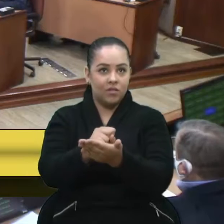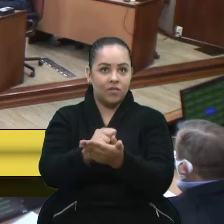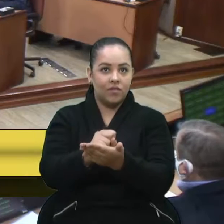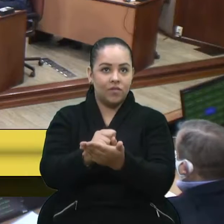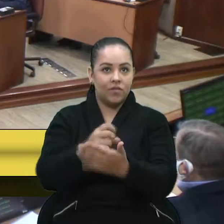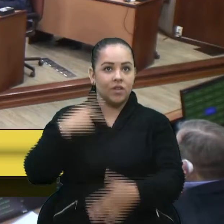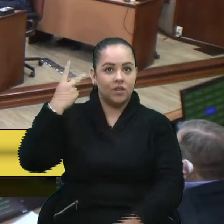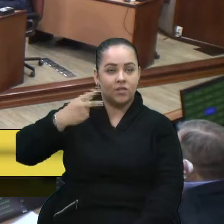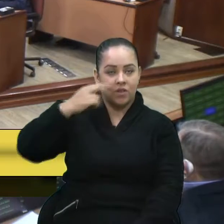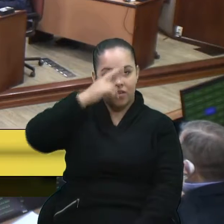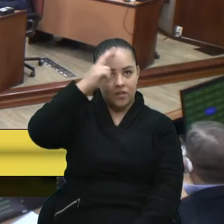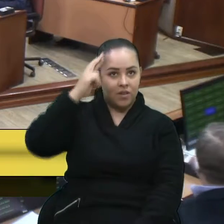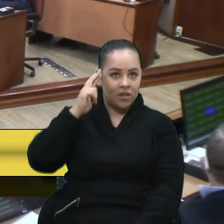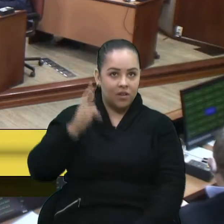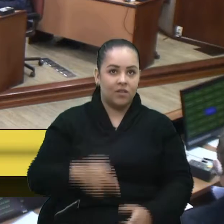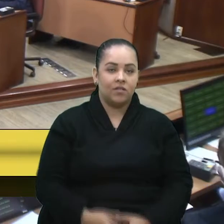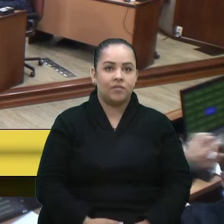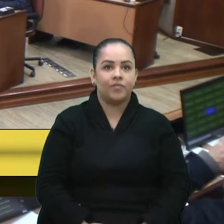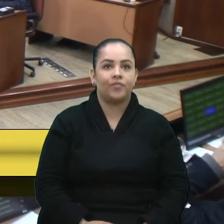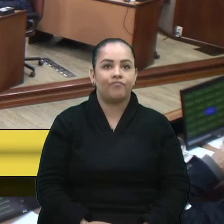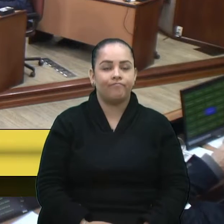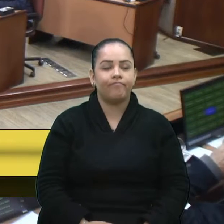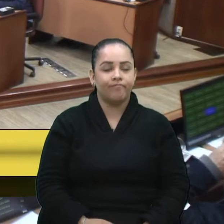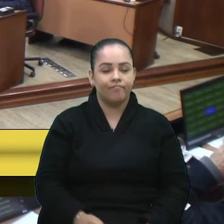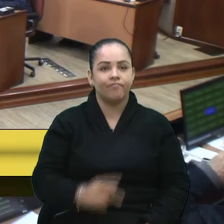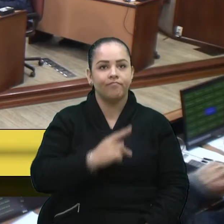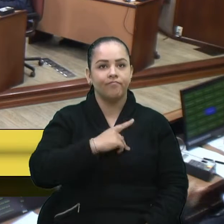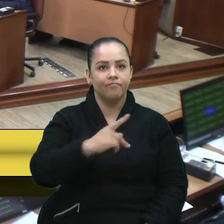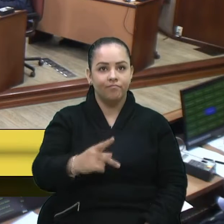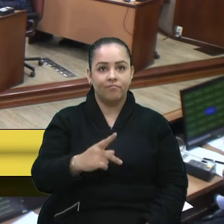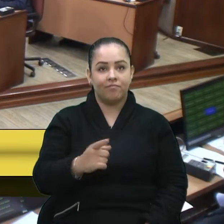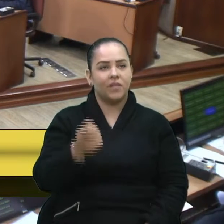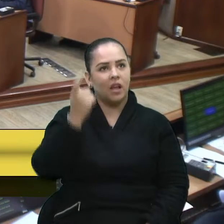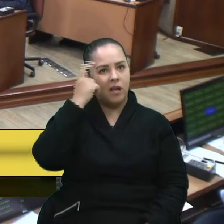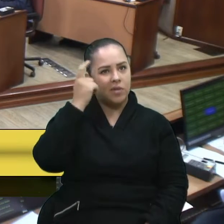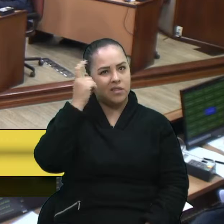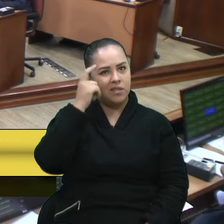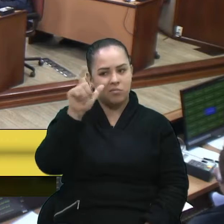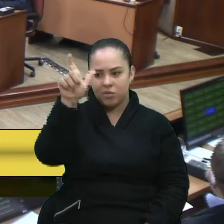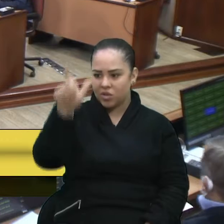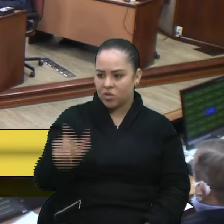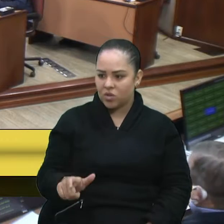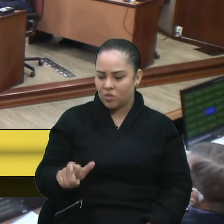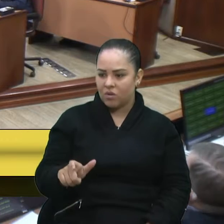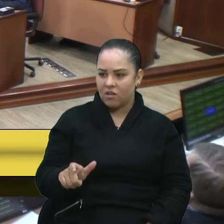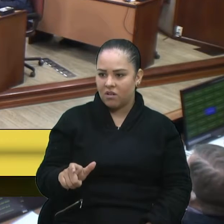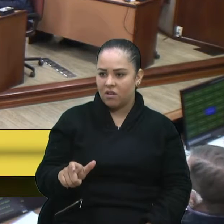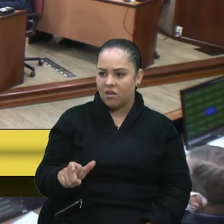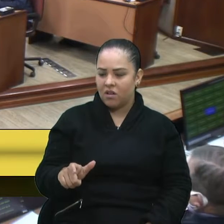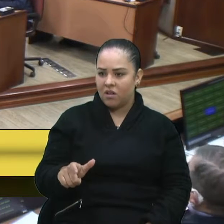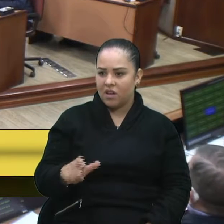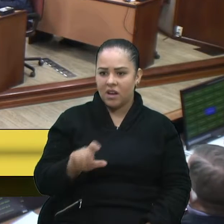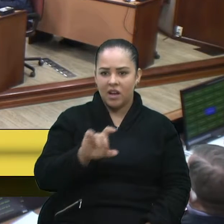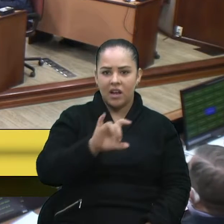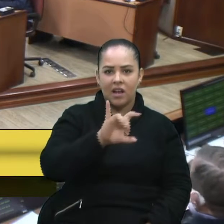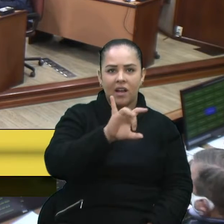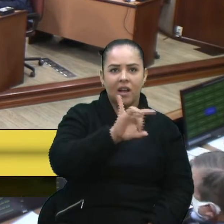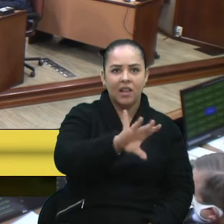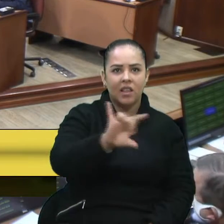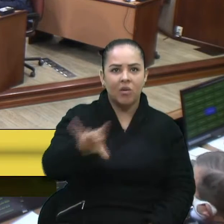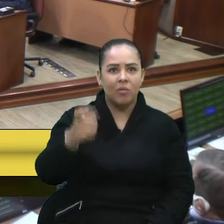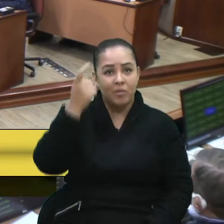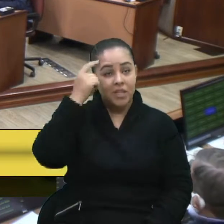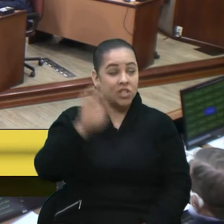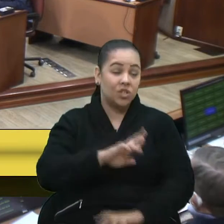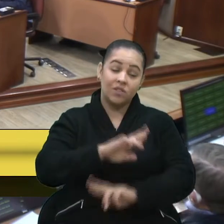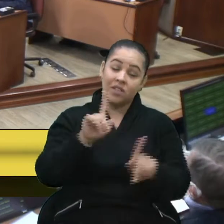Bom, presidente, a cabeça do ser humano é incrível, né? Cada um pensa de um jeito diferente e que